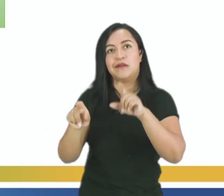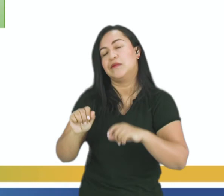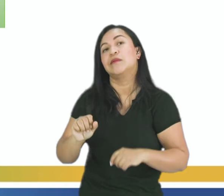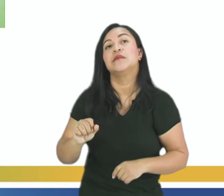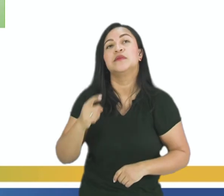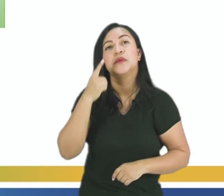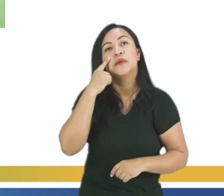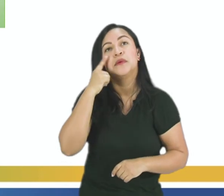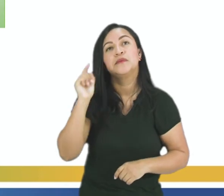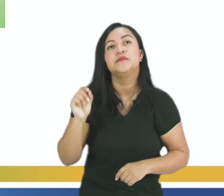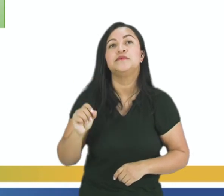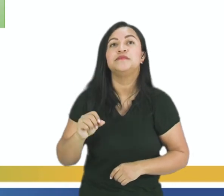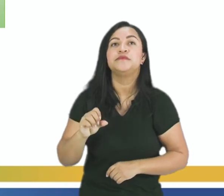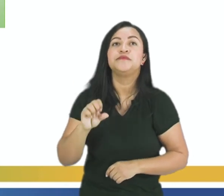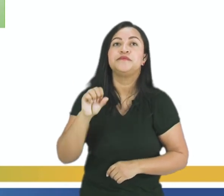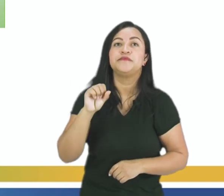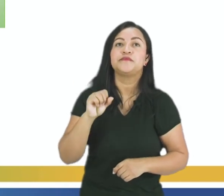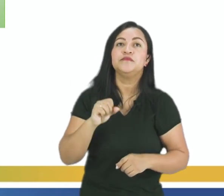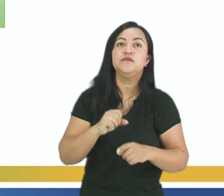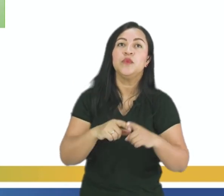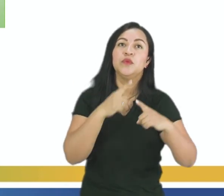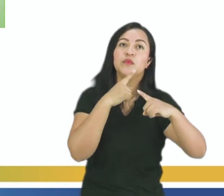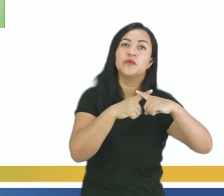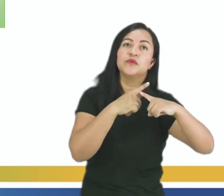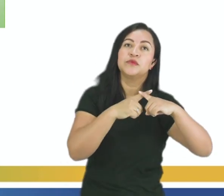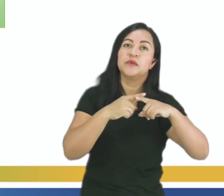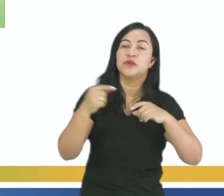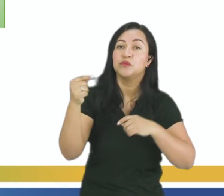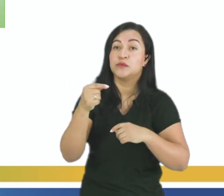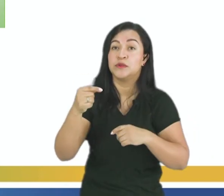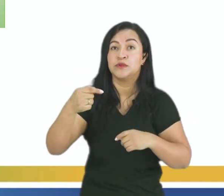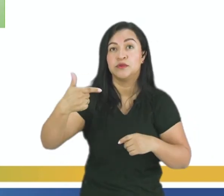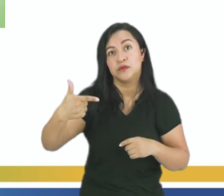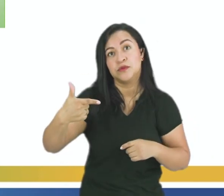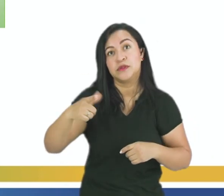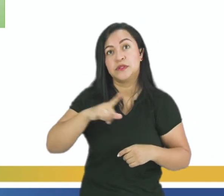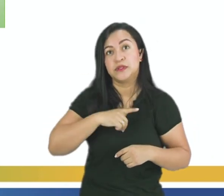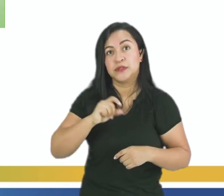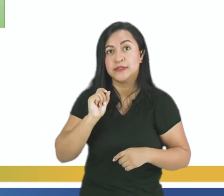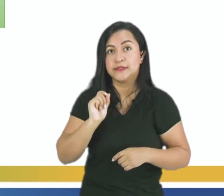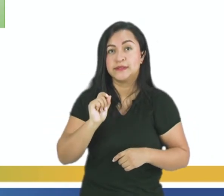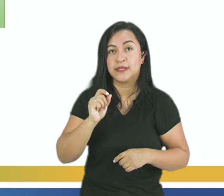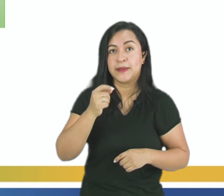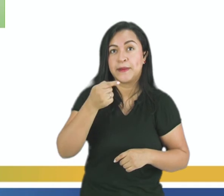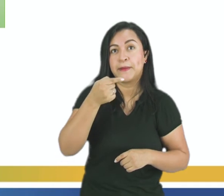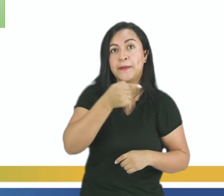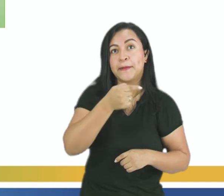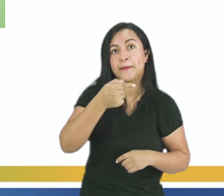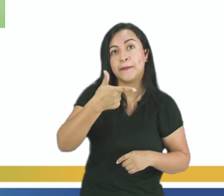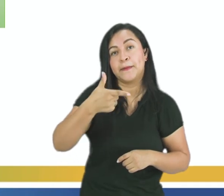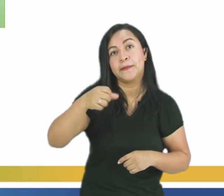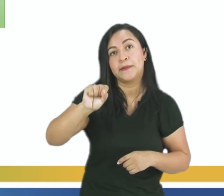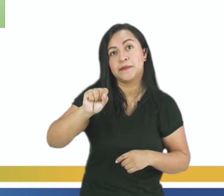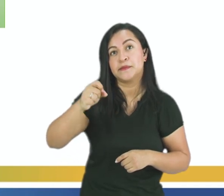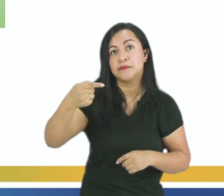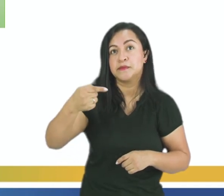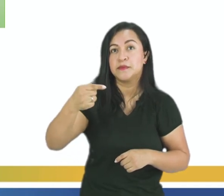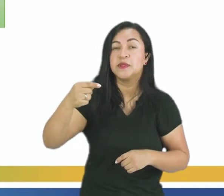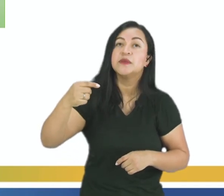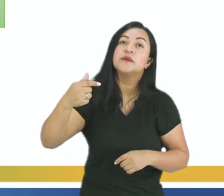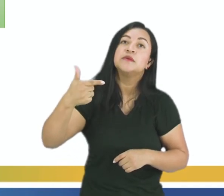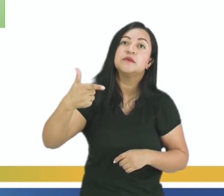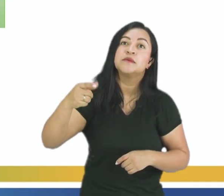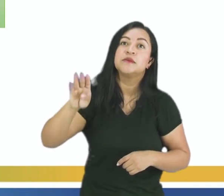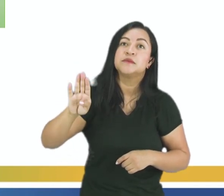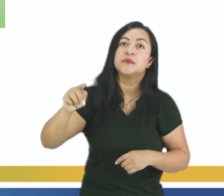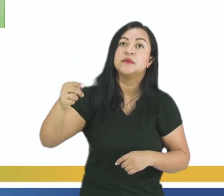vai ficar aí. Multiplicando a primeira equação por menos 2, nós teremos menos 2s menos 2b